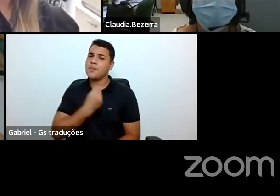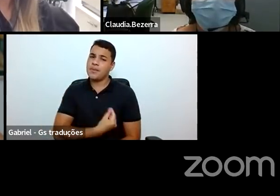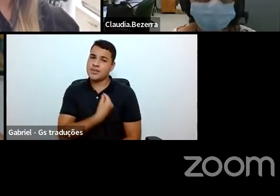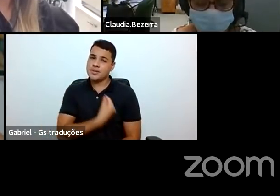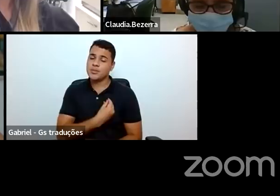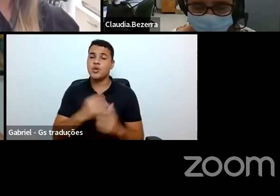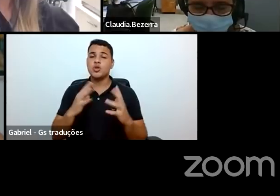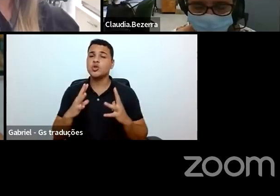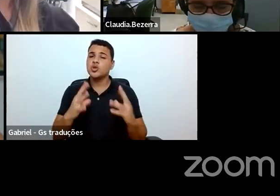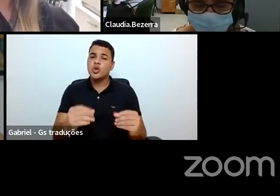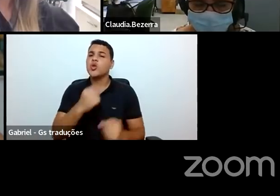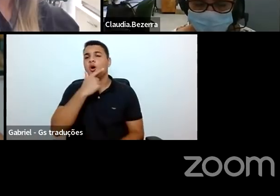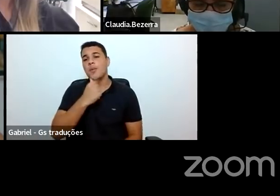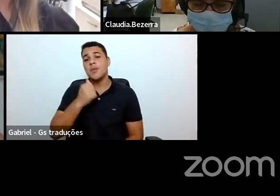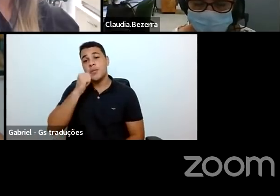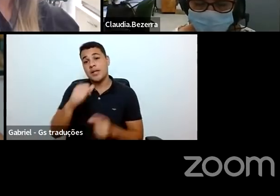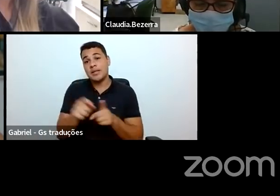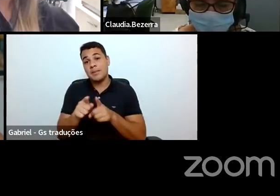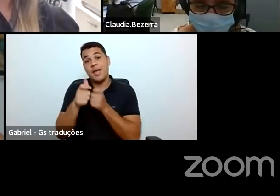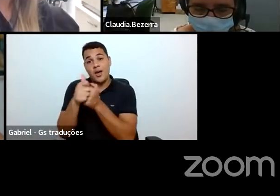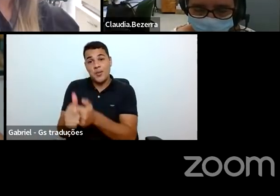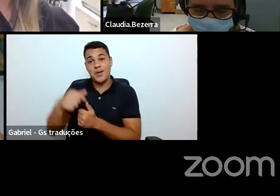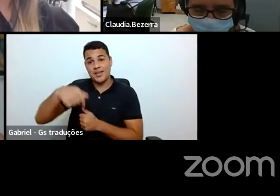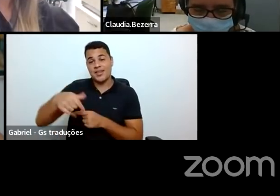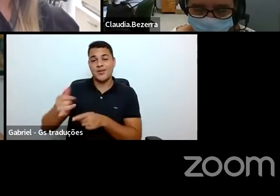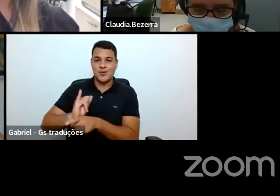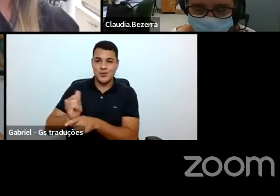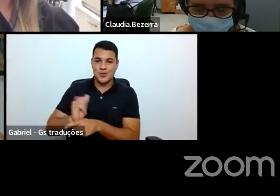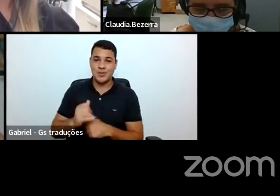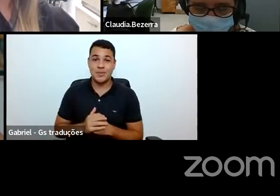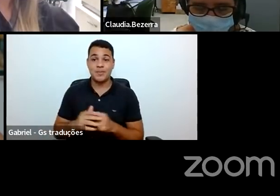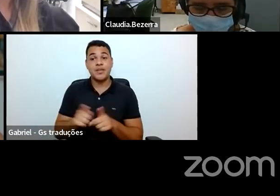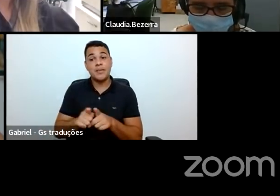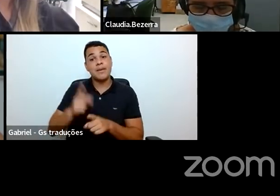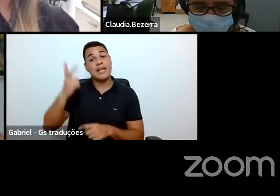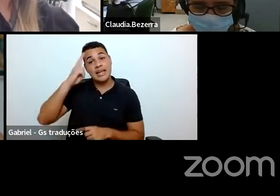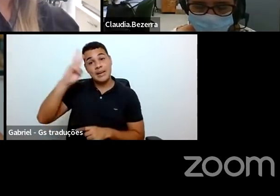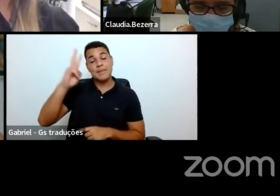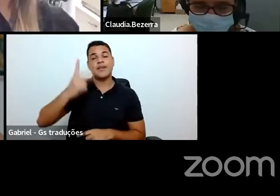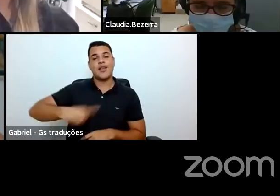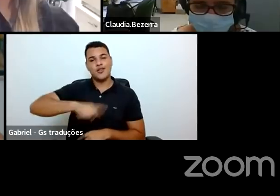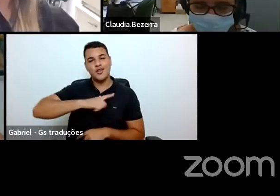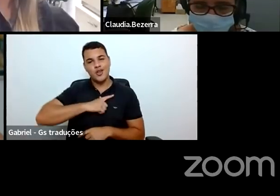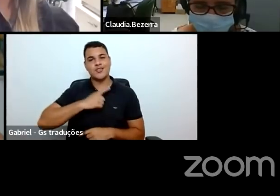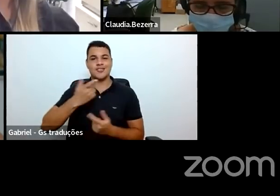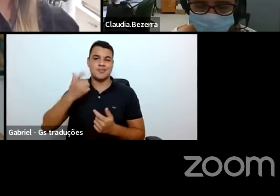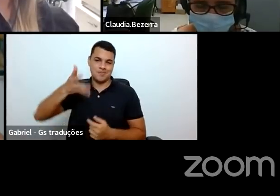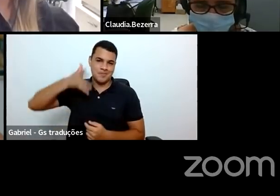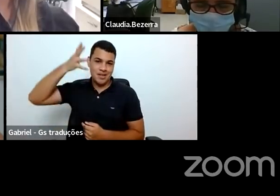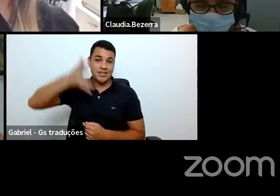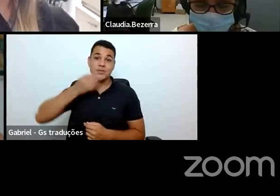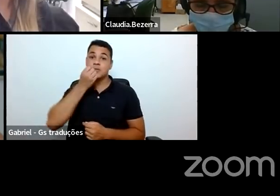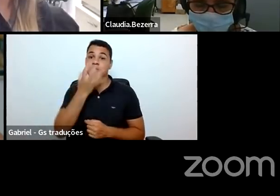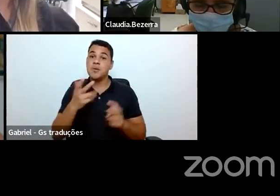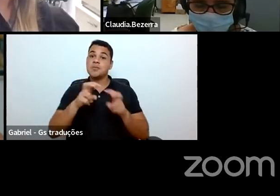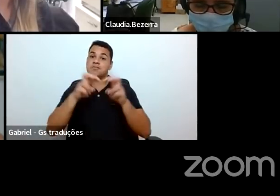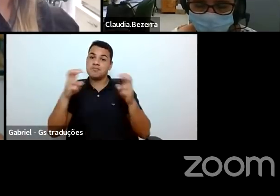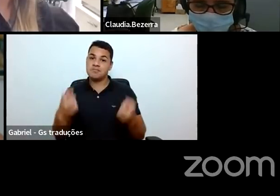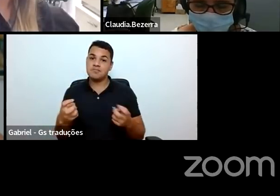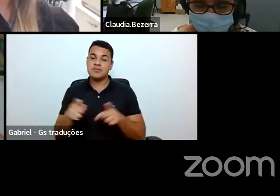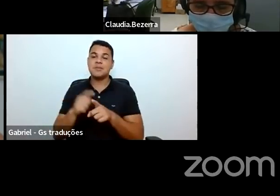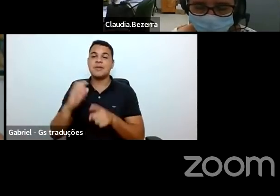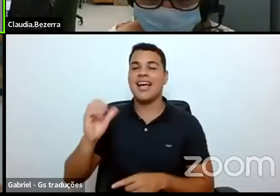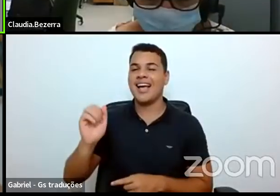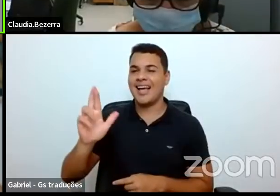estiveram com a gente, acompanhando aqui pelo YouTube, lembrando sempre a nossa mesa, né, que foi muito importante, a participação do Carlos Eduardo,